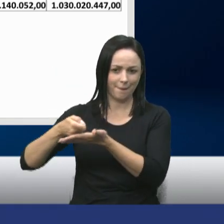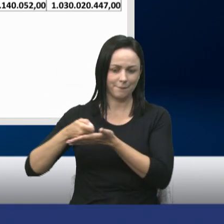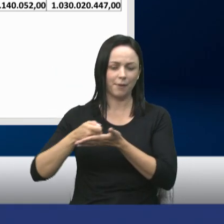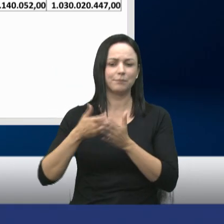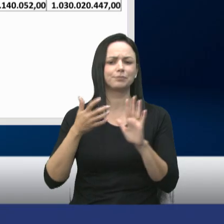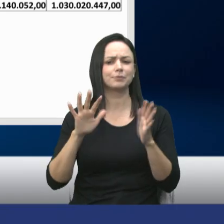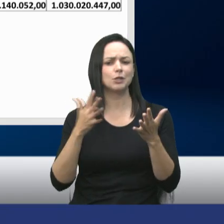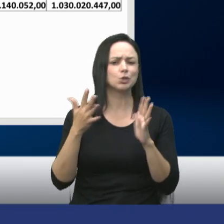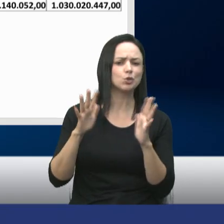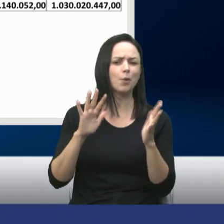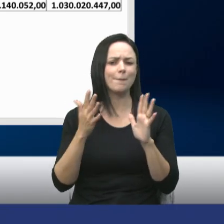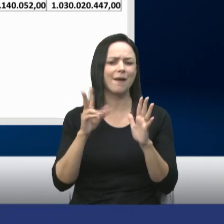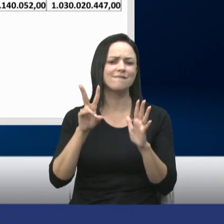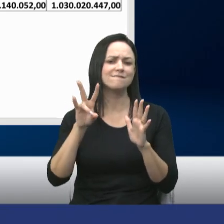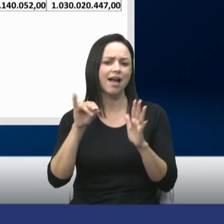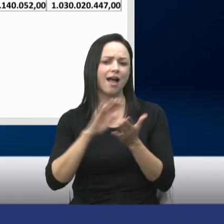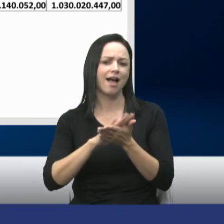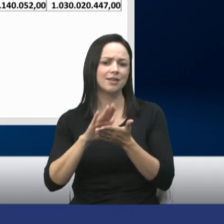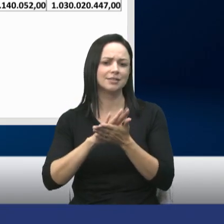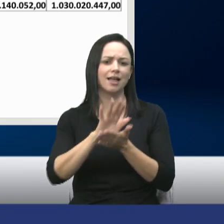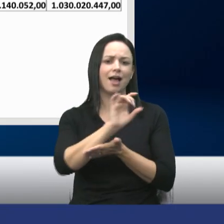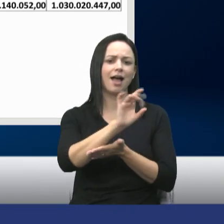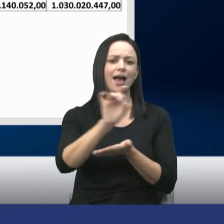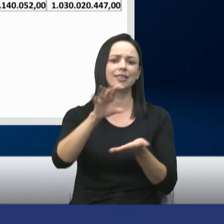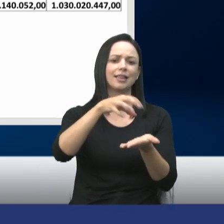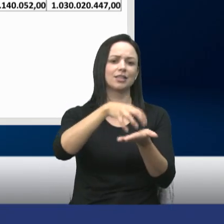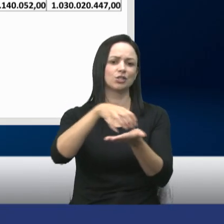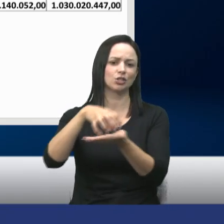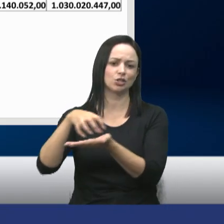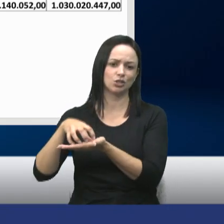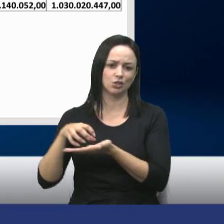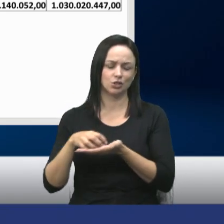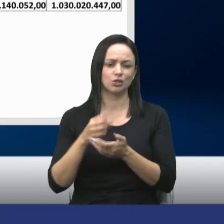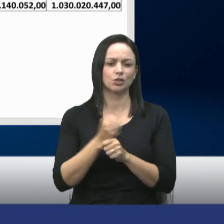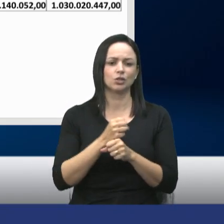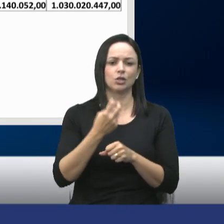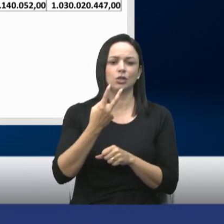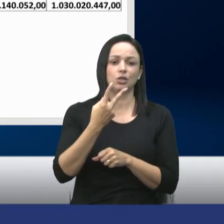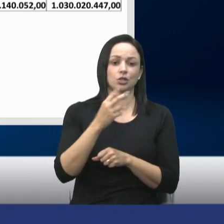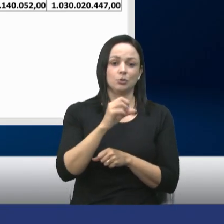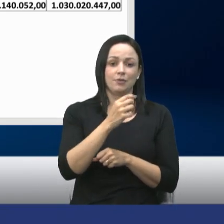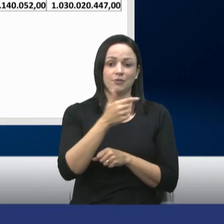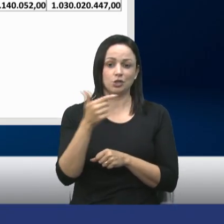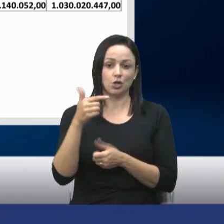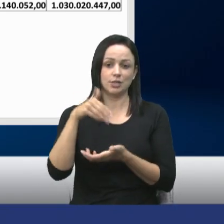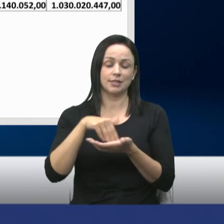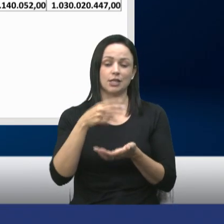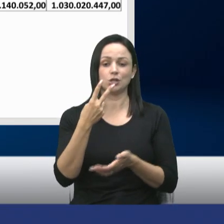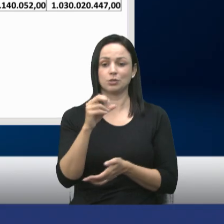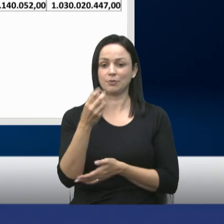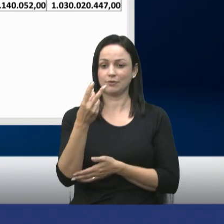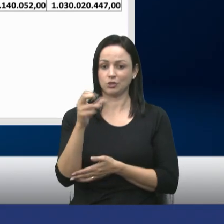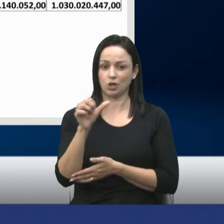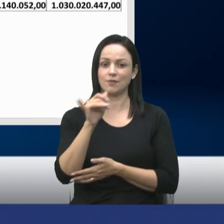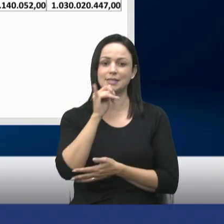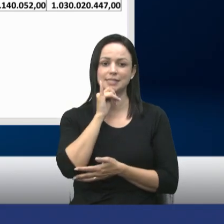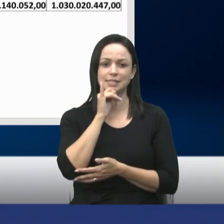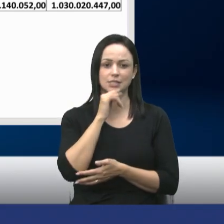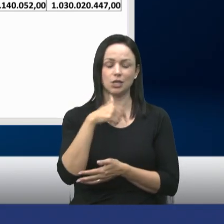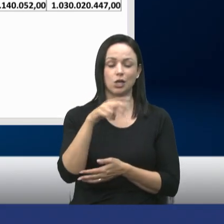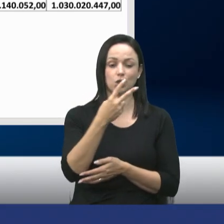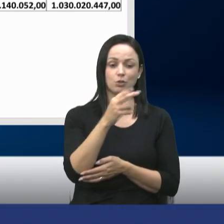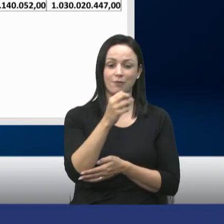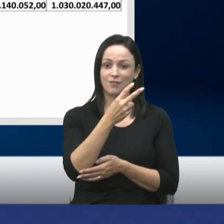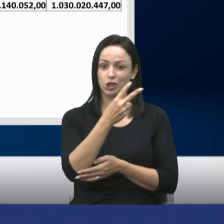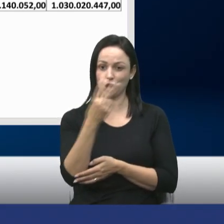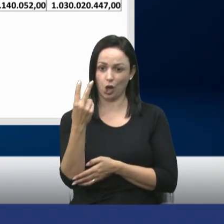despesa por entidade de 2022 até 2029. Então, por exemplo, 2022